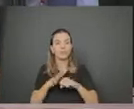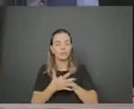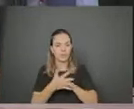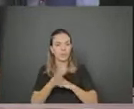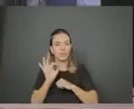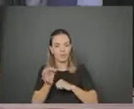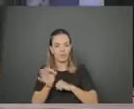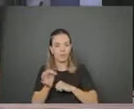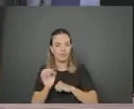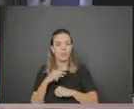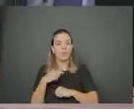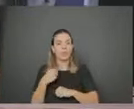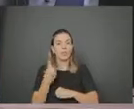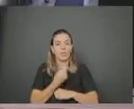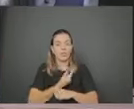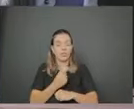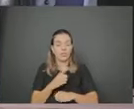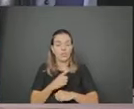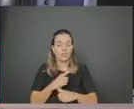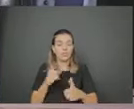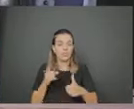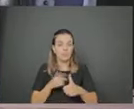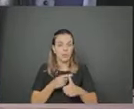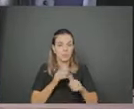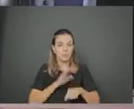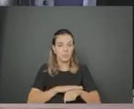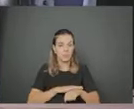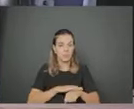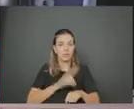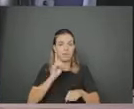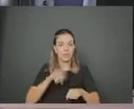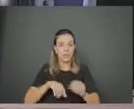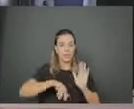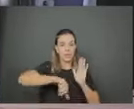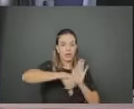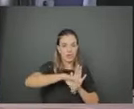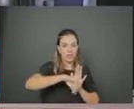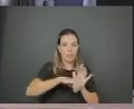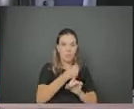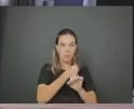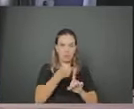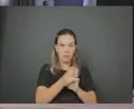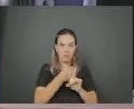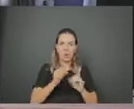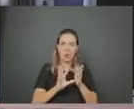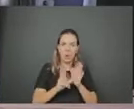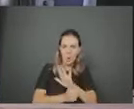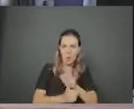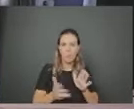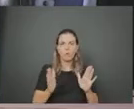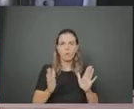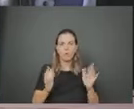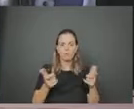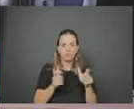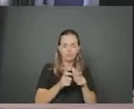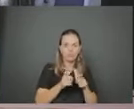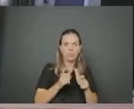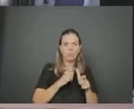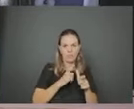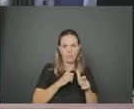no primeiro momento foi uma redução do número de crimes violentos, né, dos crimes de roubo, crimes de furto, em razão até mesmo das restrições, né,